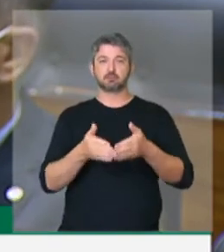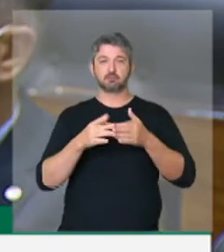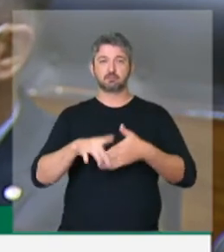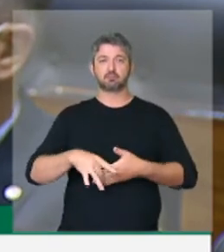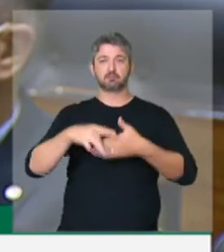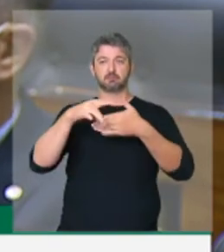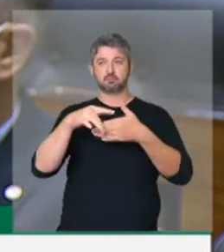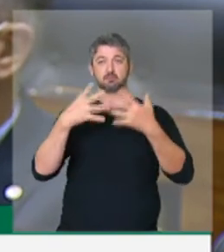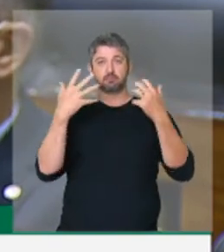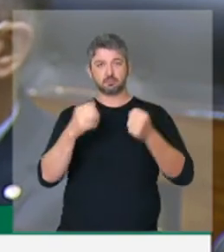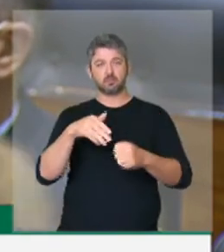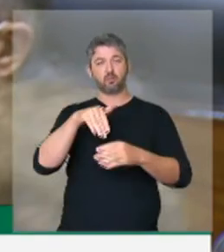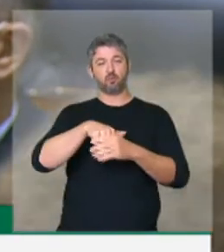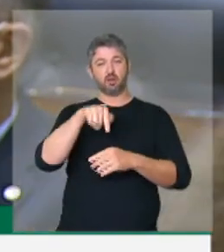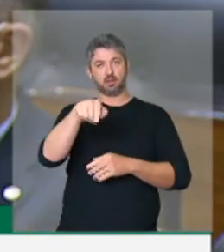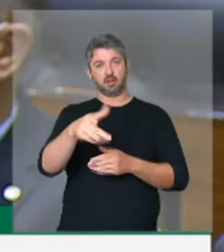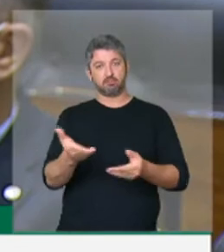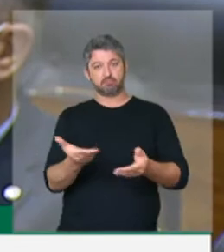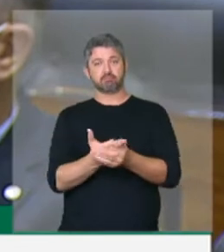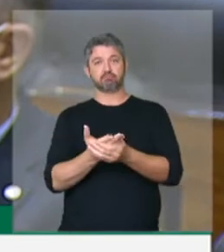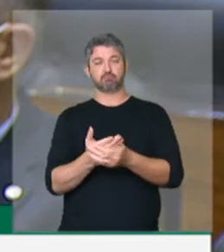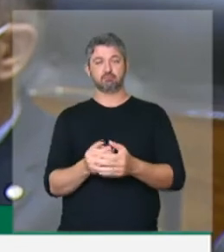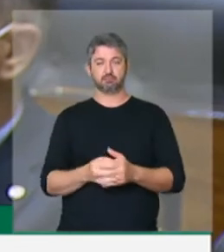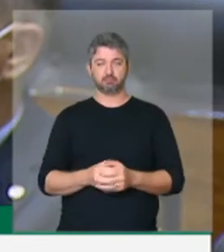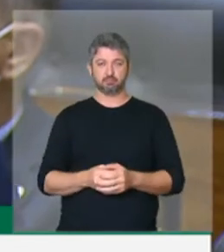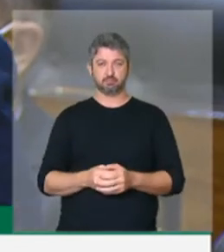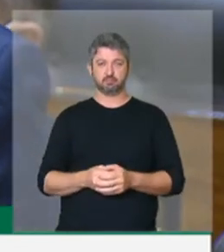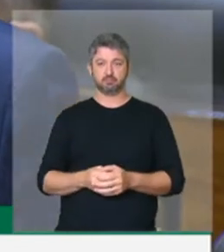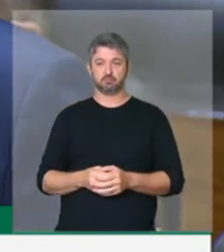nós possamos pautar esse requerimento.